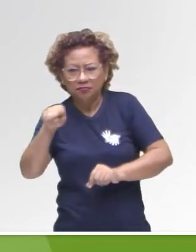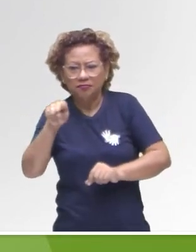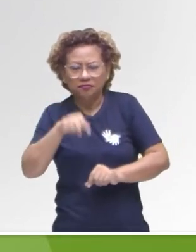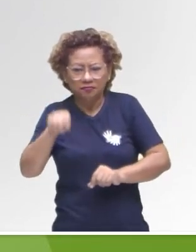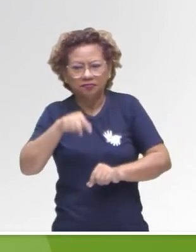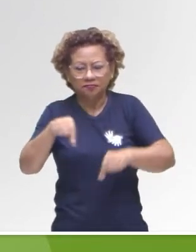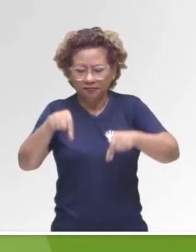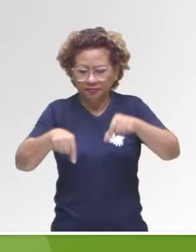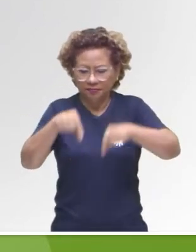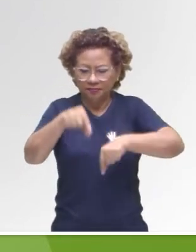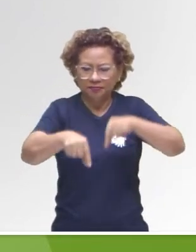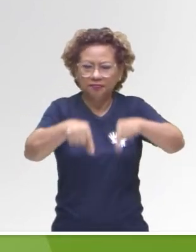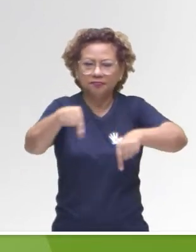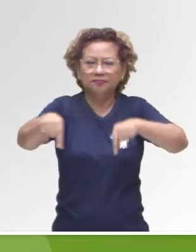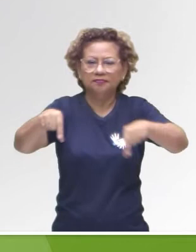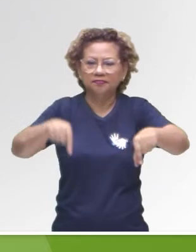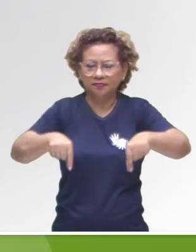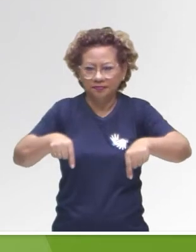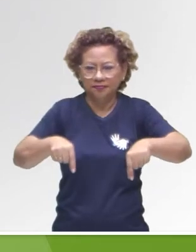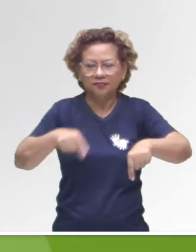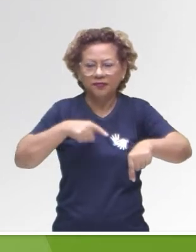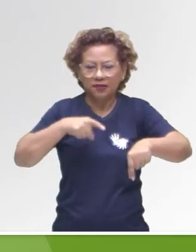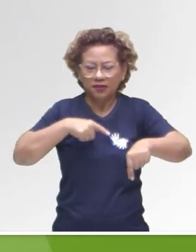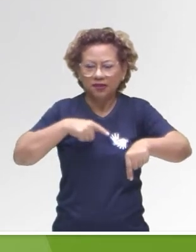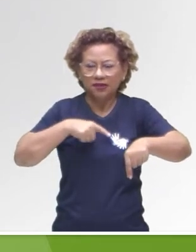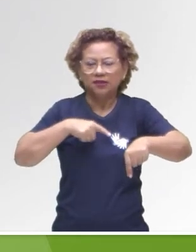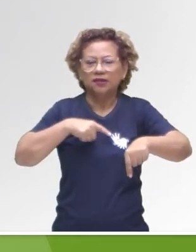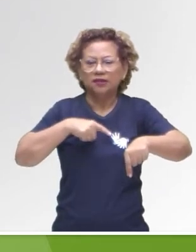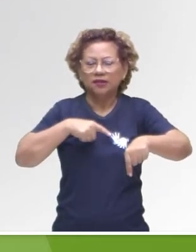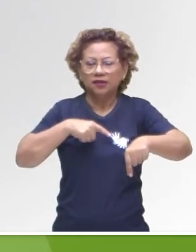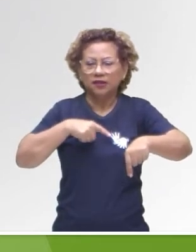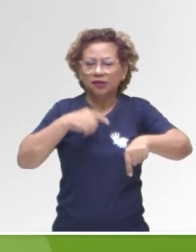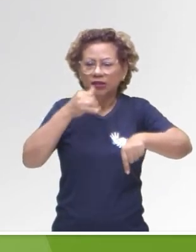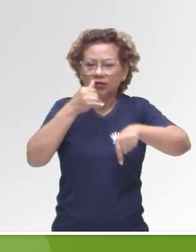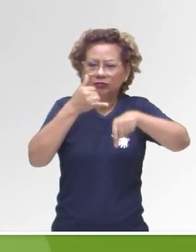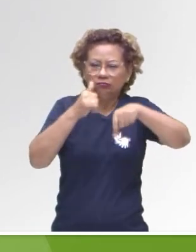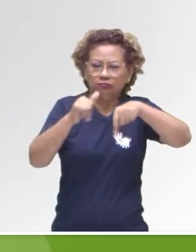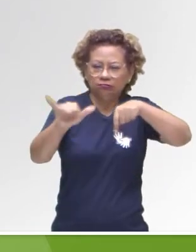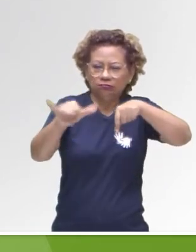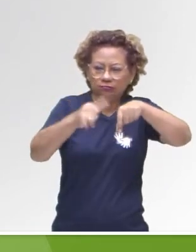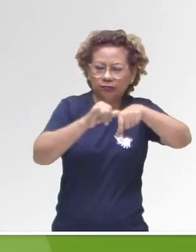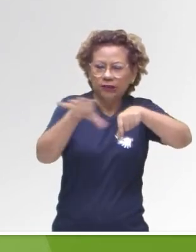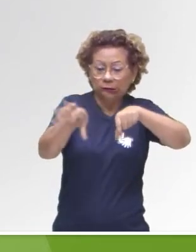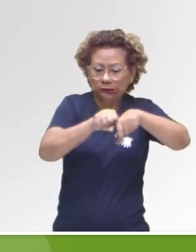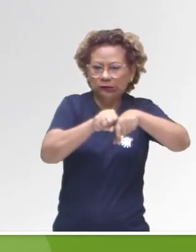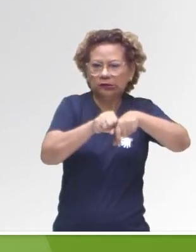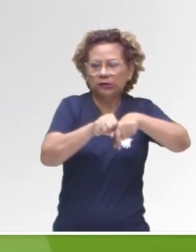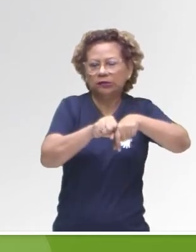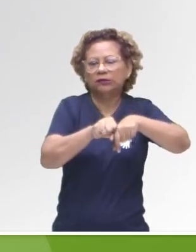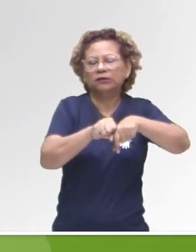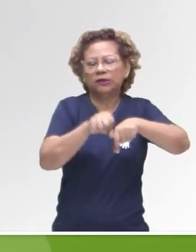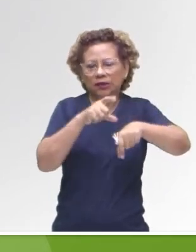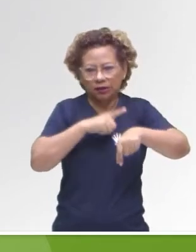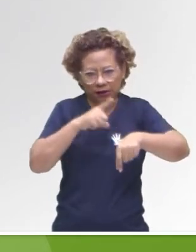que são dispositivos que acumulam carga elétrica, né? Então,